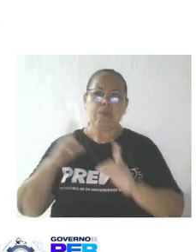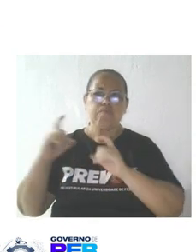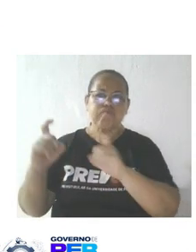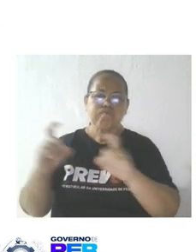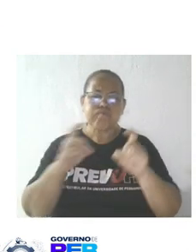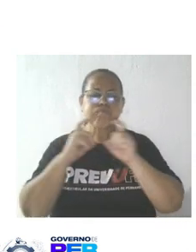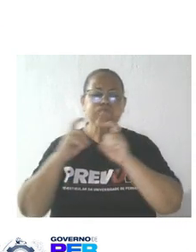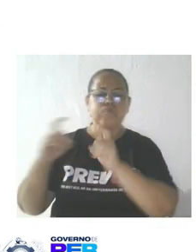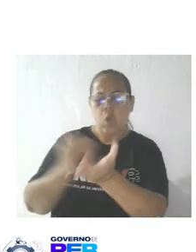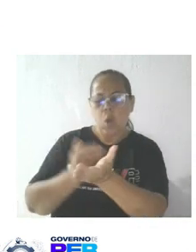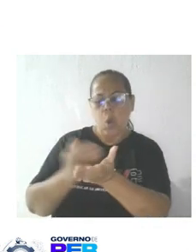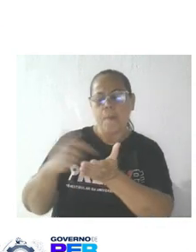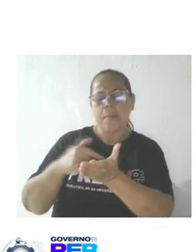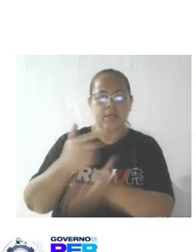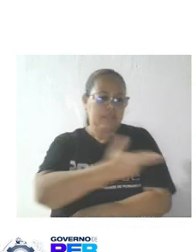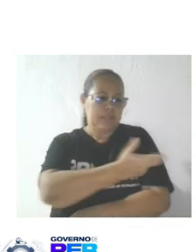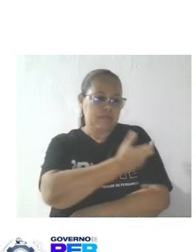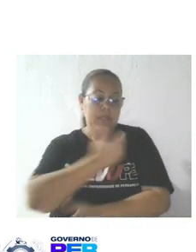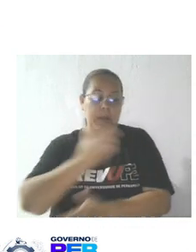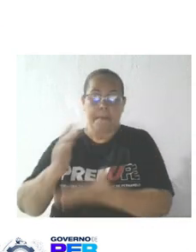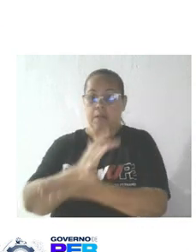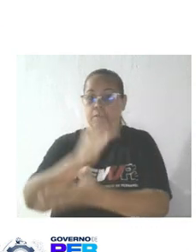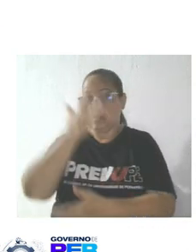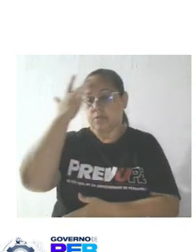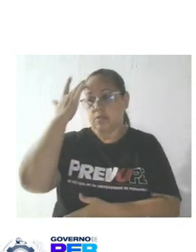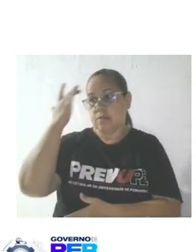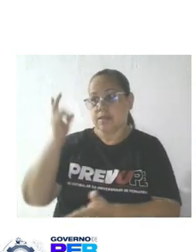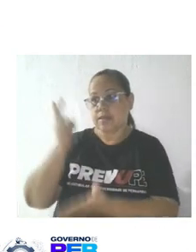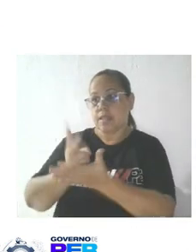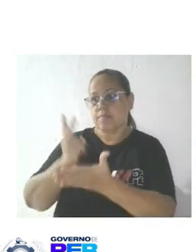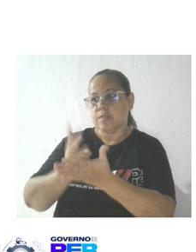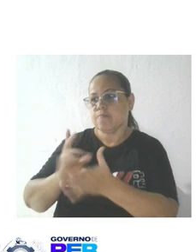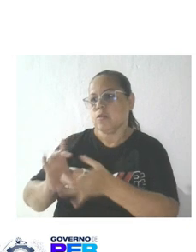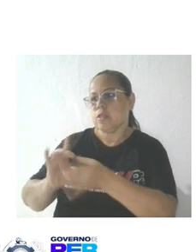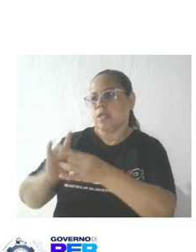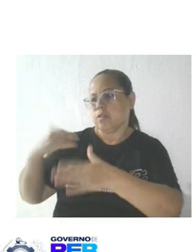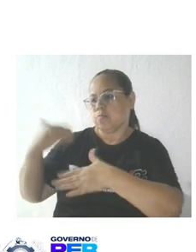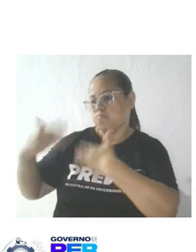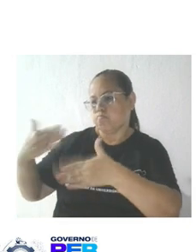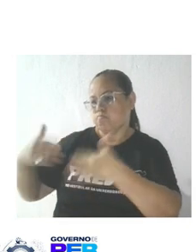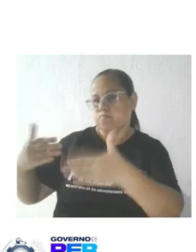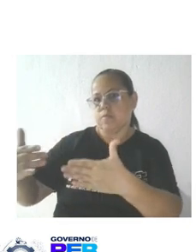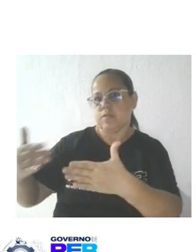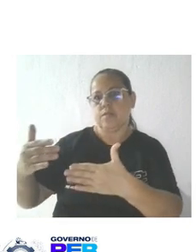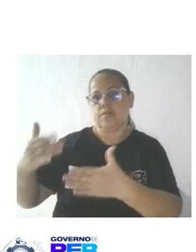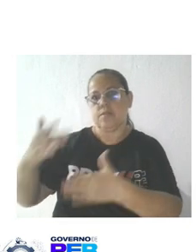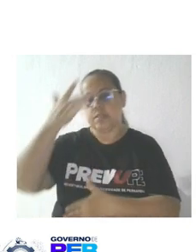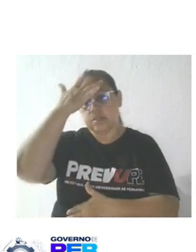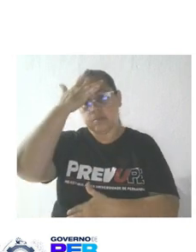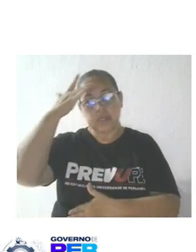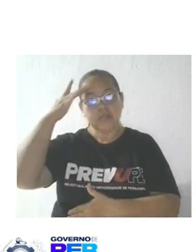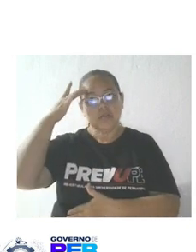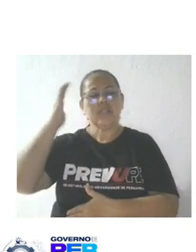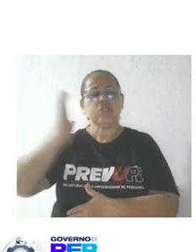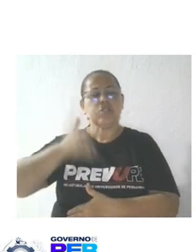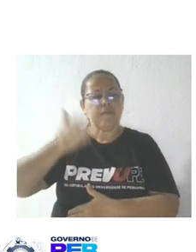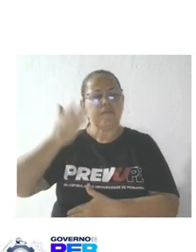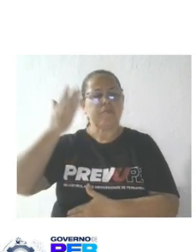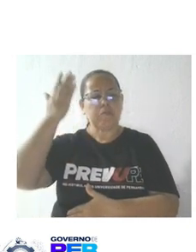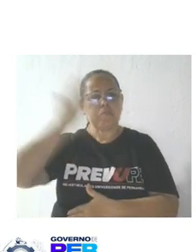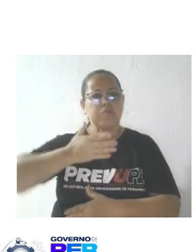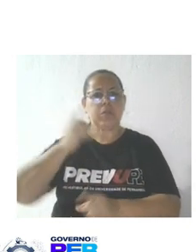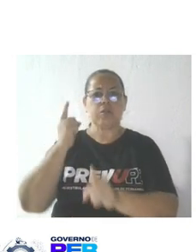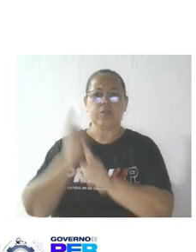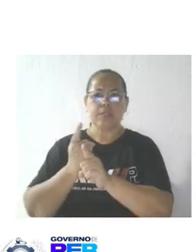estudiosos, a tatuagem sempre esteve ligada à evolução humana. Foram encontradas provas arqueológicas de que tatuagens eram feitas desde